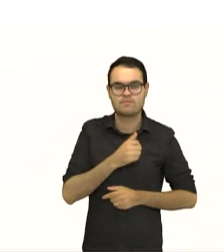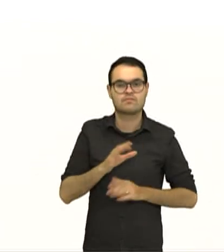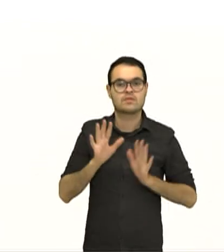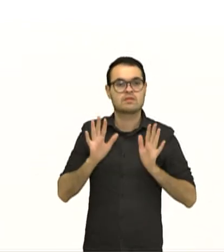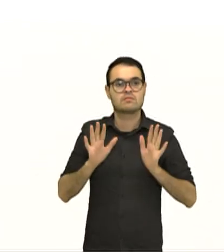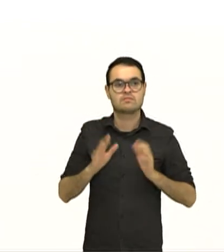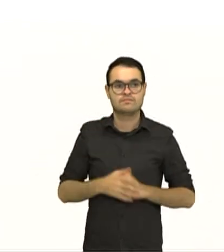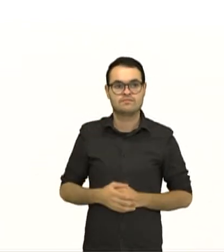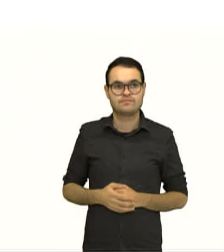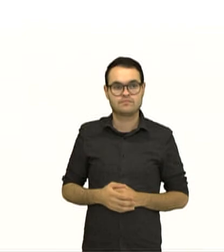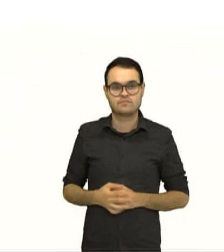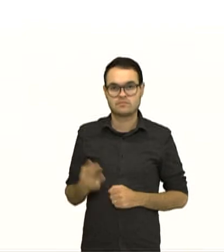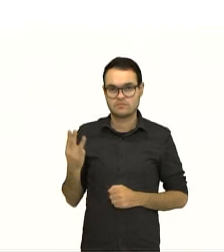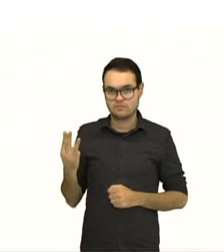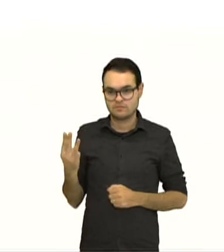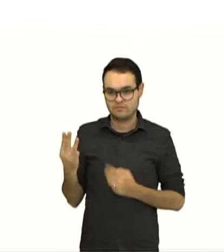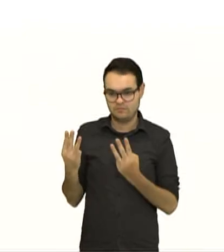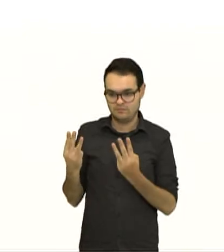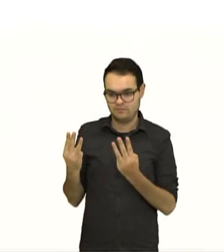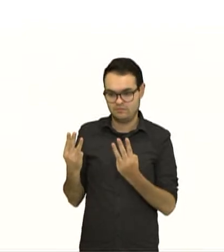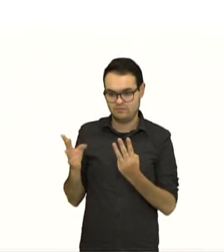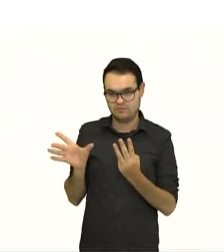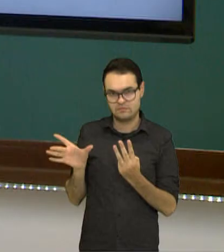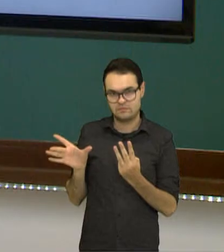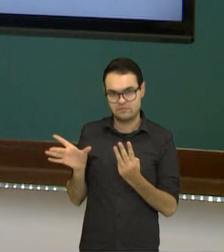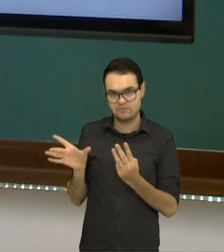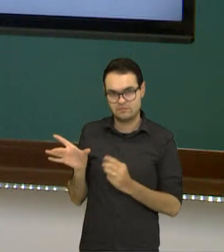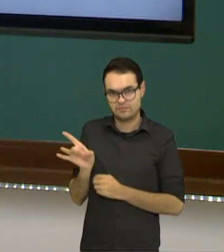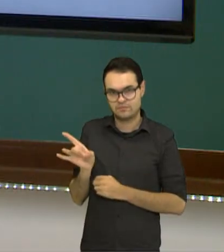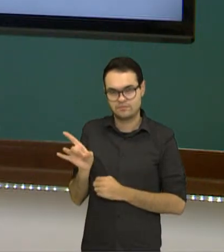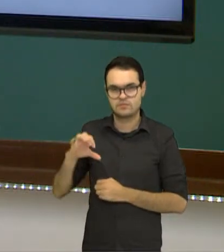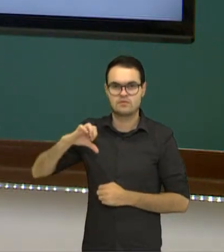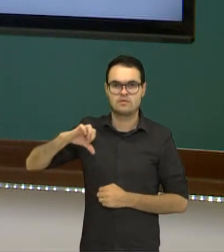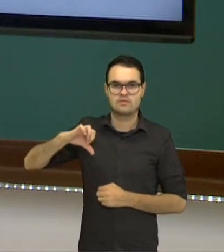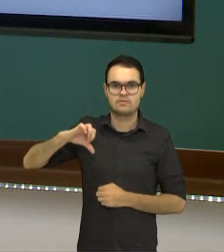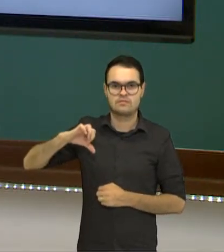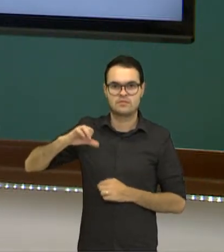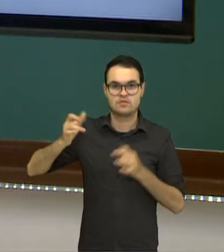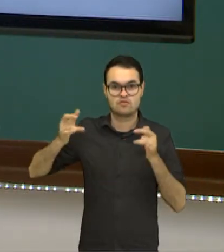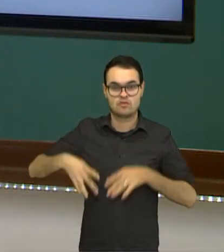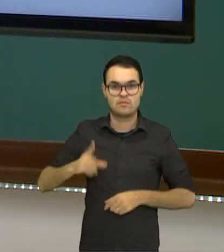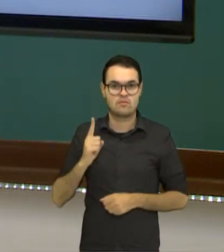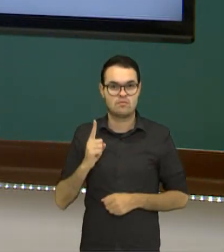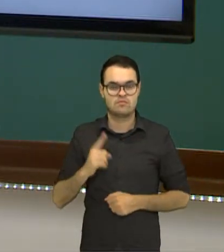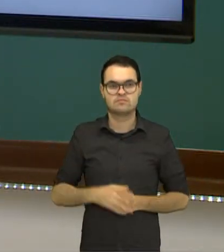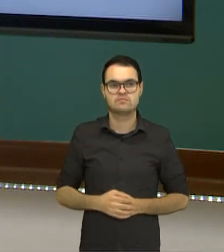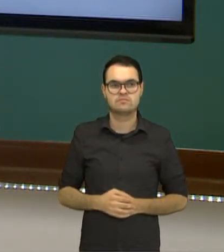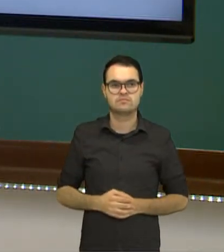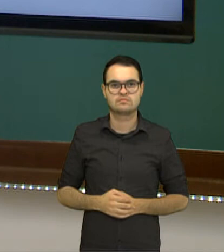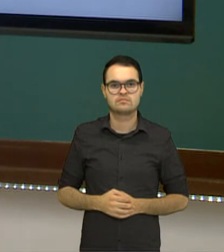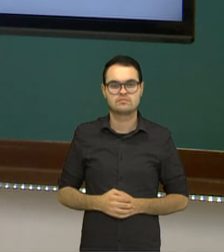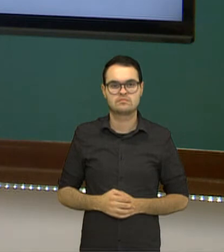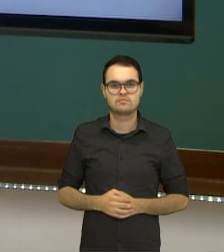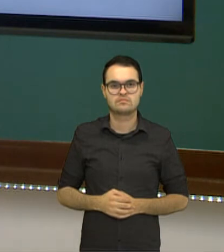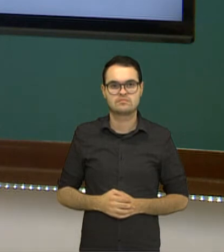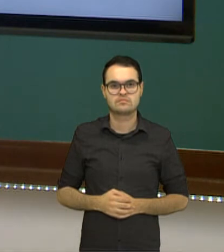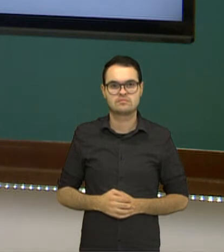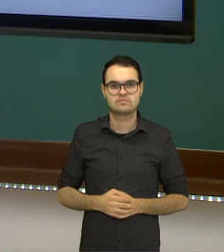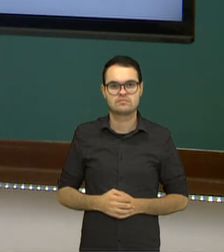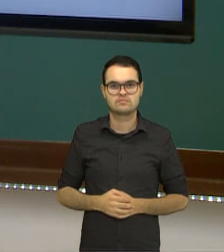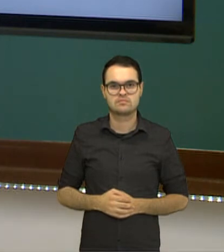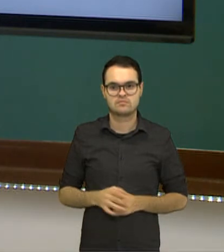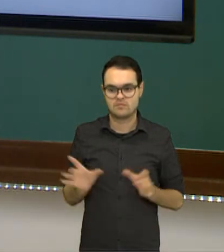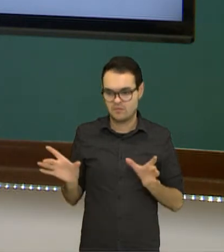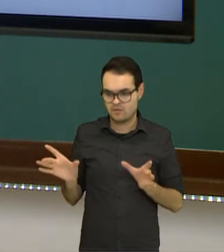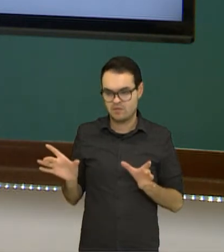de 3 vira 9, não é verdade? E aí sobra uma, porque eu tenho quantidade ímpar de fatores. Cada dupla